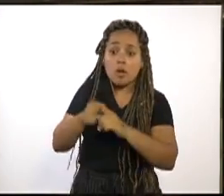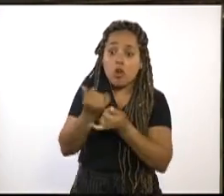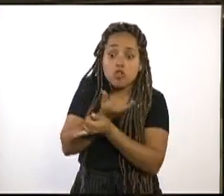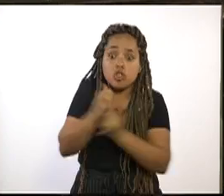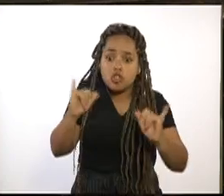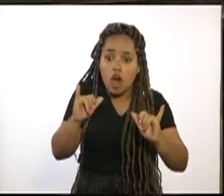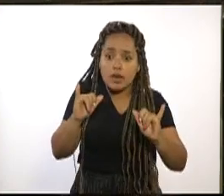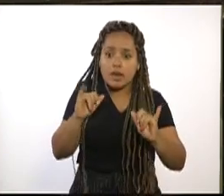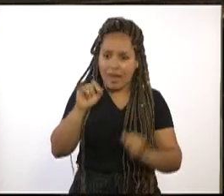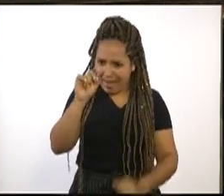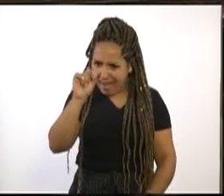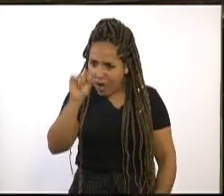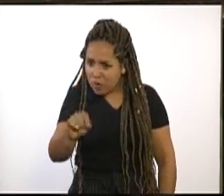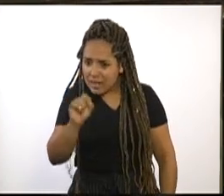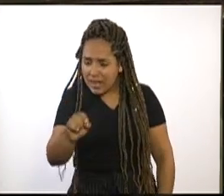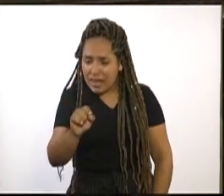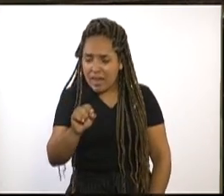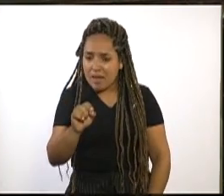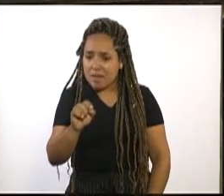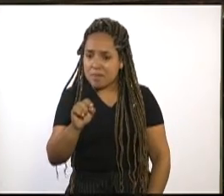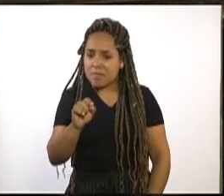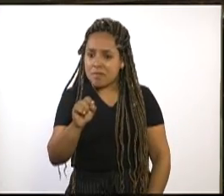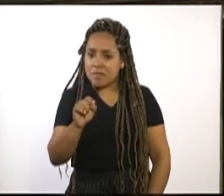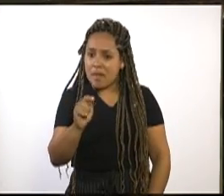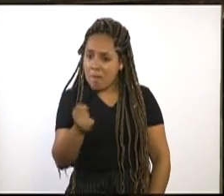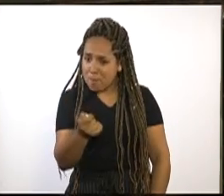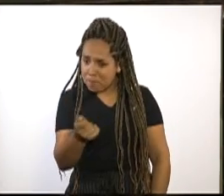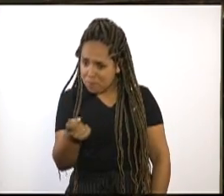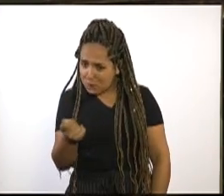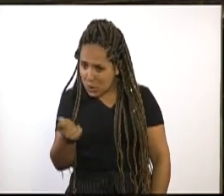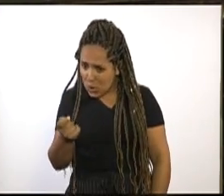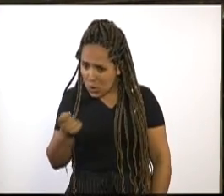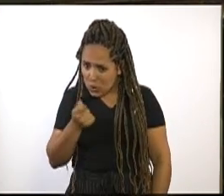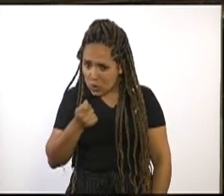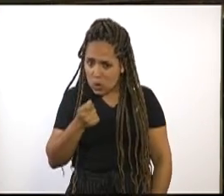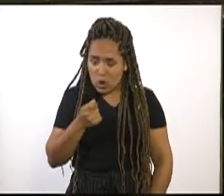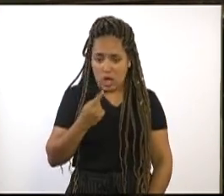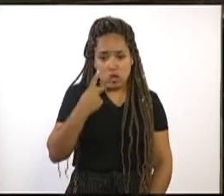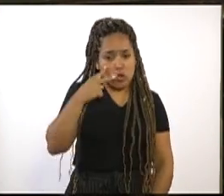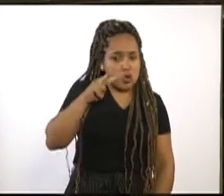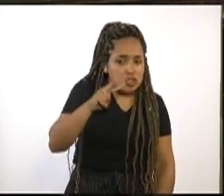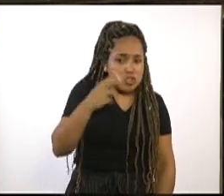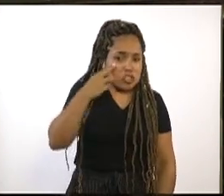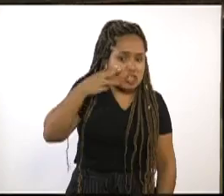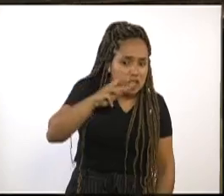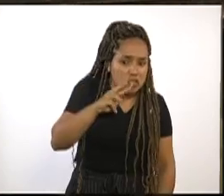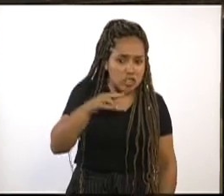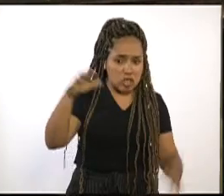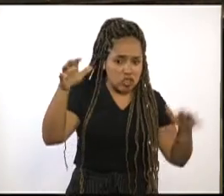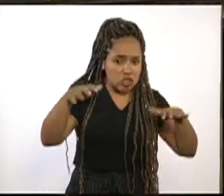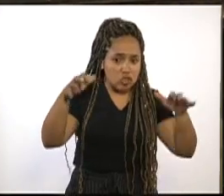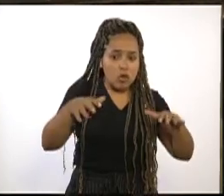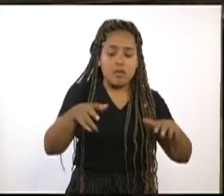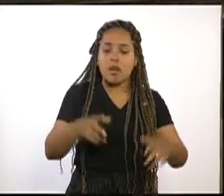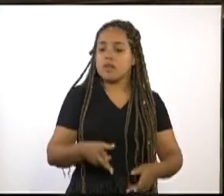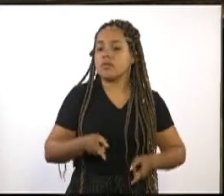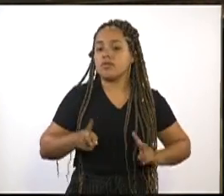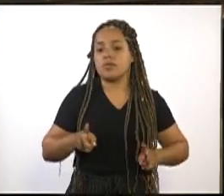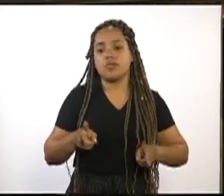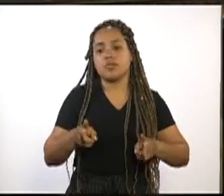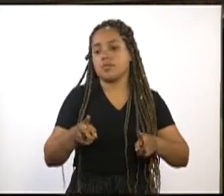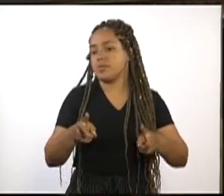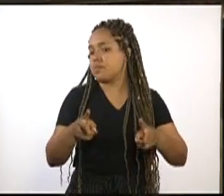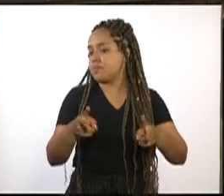se restringem, deputado Márcio Gualberto, somente a esses 2, 3 dias de chuva. Os impactos, eles continuam, porque